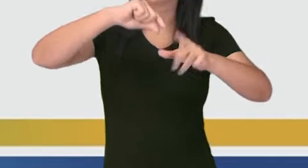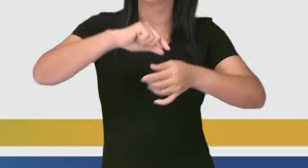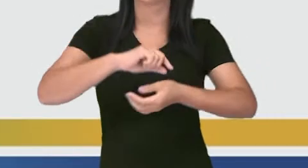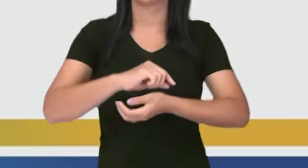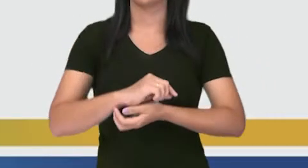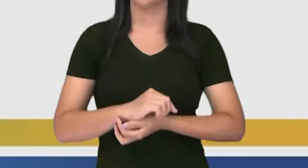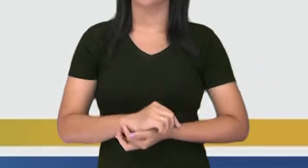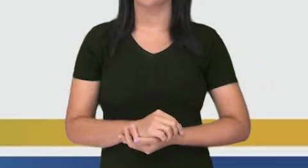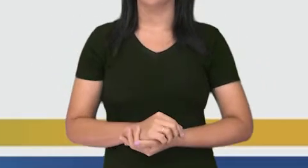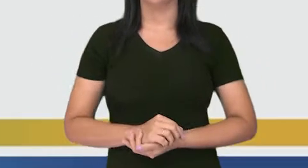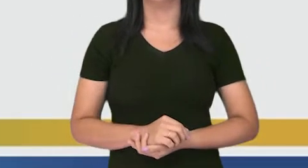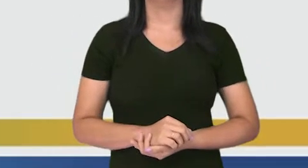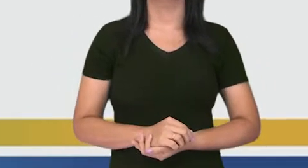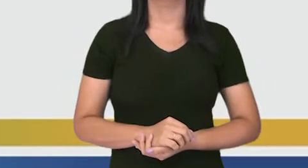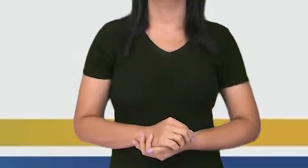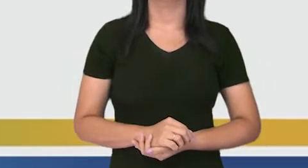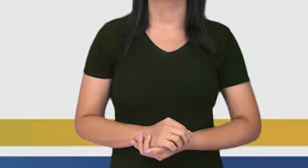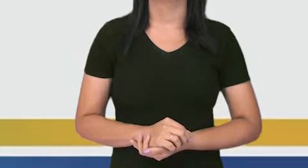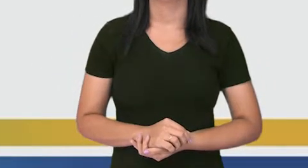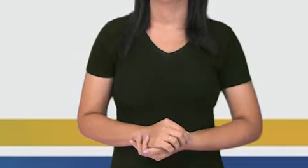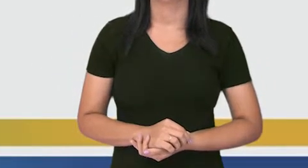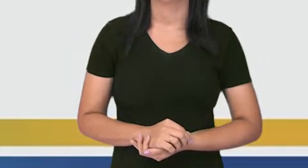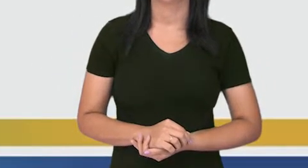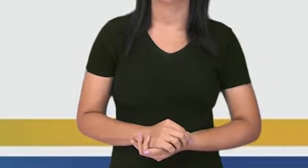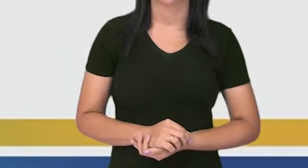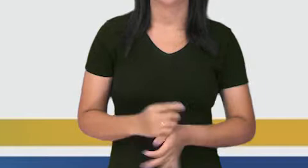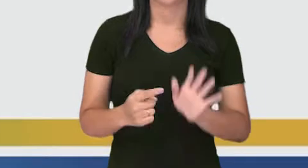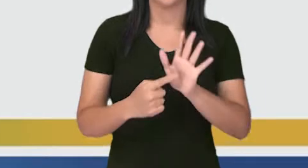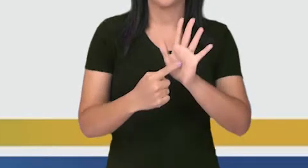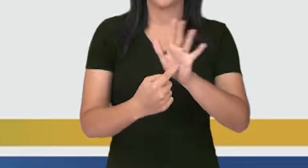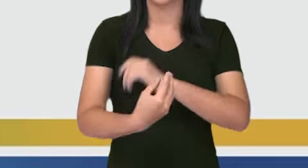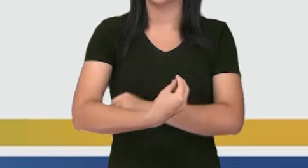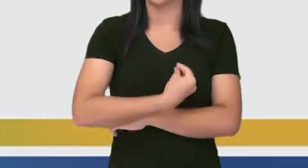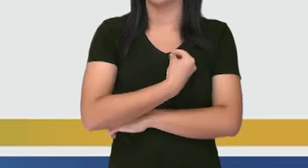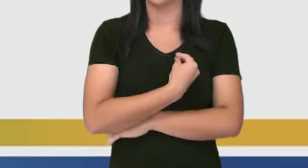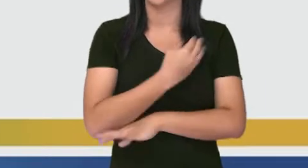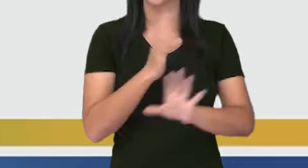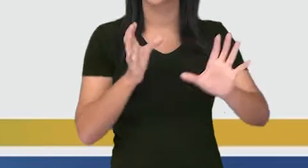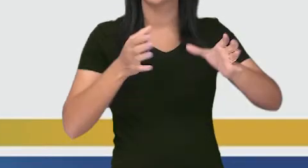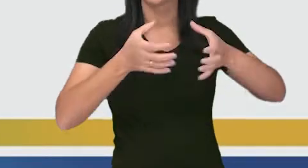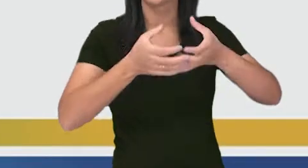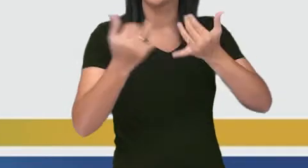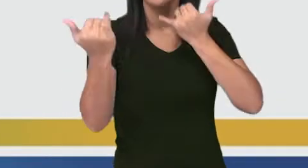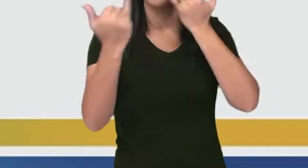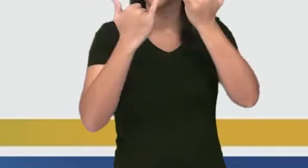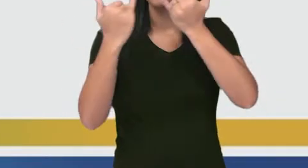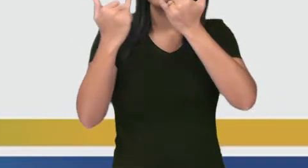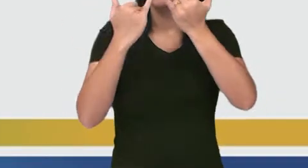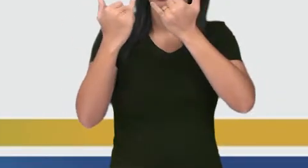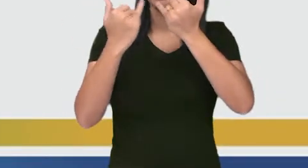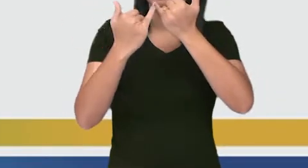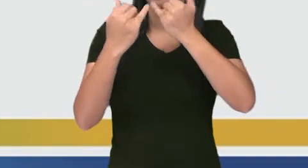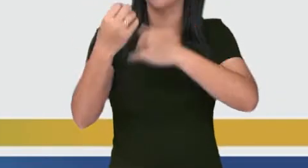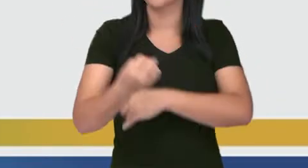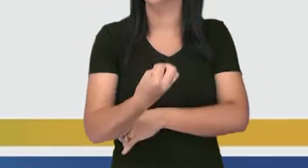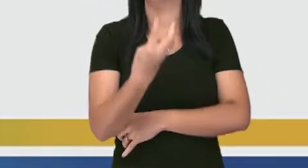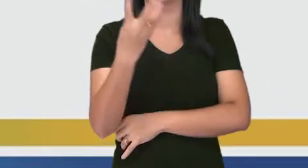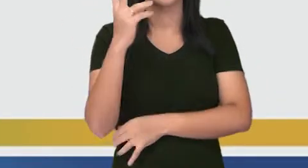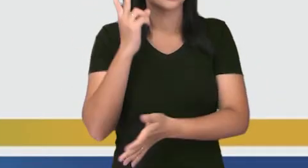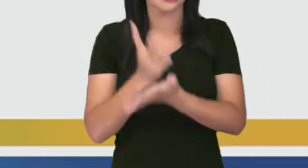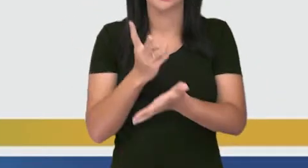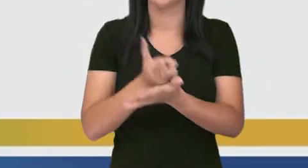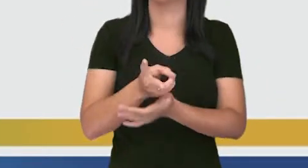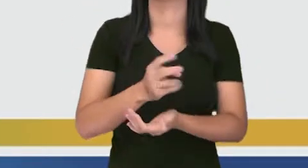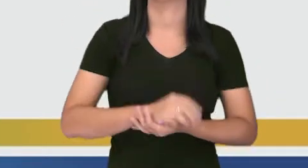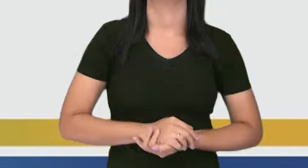horizontais além da distribuição de frequências de um conjunto de dados quantitativos